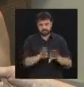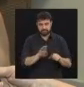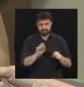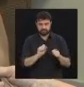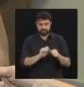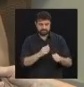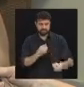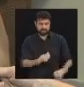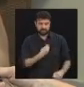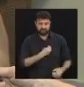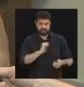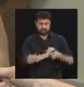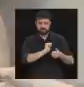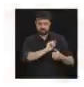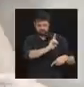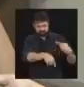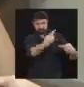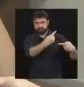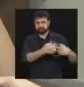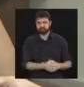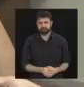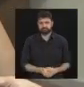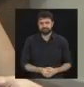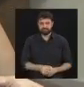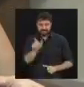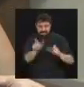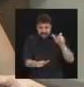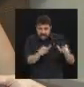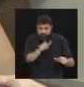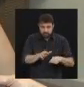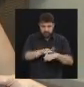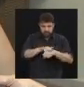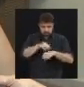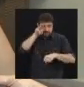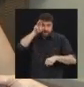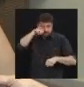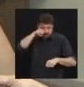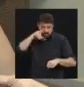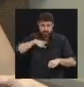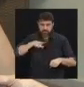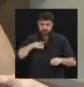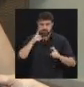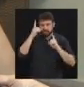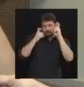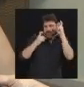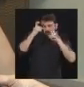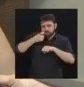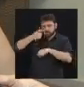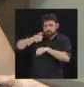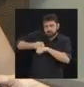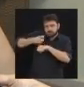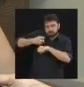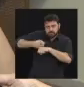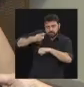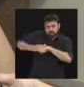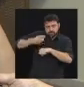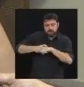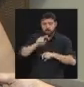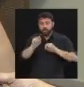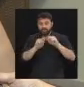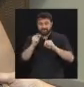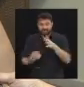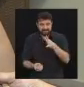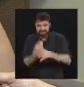maior qualidade de vida para essas pessoas. As pessoas com essa síndrome, elas têm então a paralisia parcial ou total da face. O que acontece?